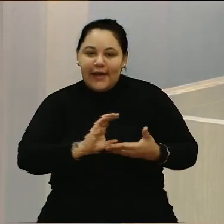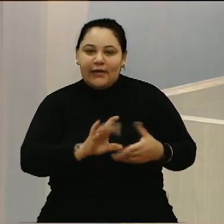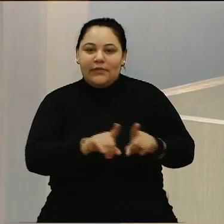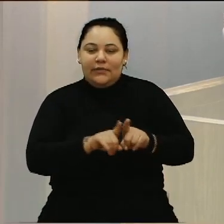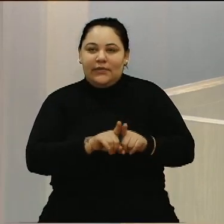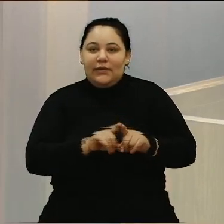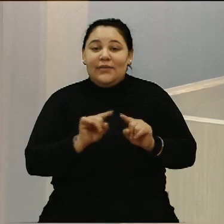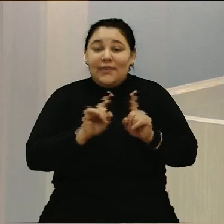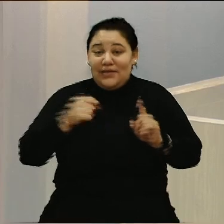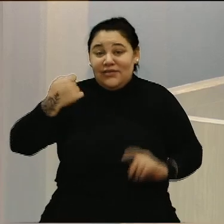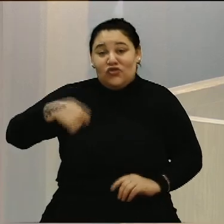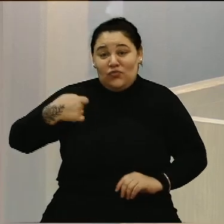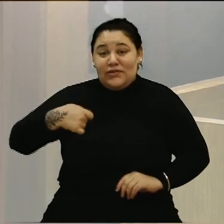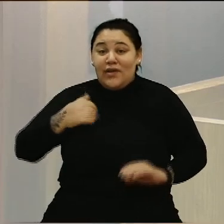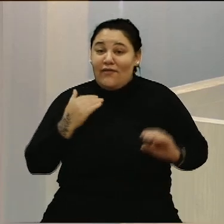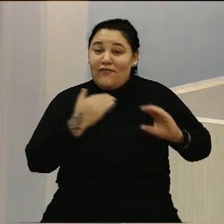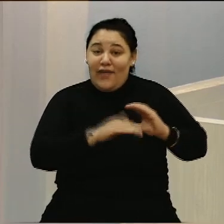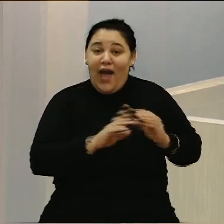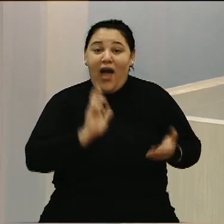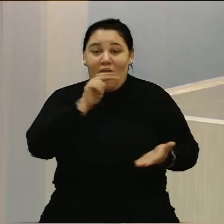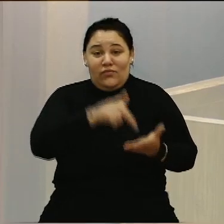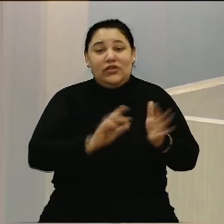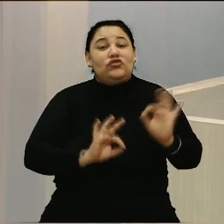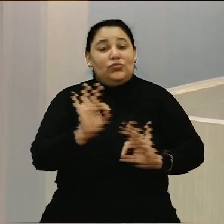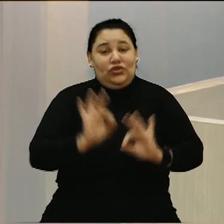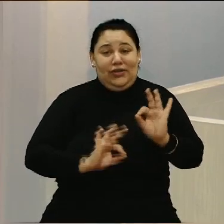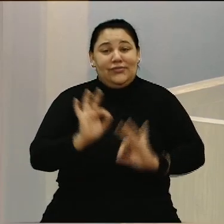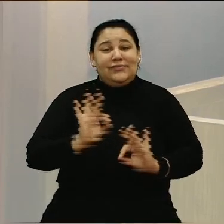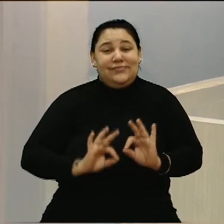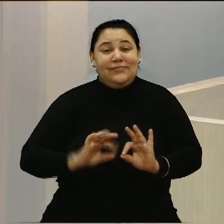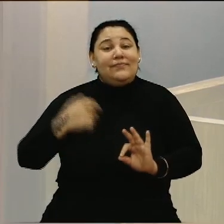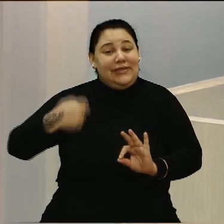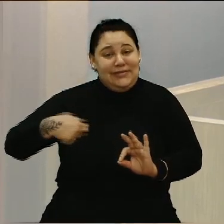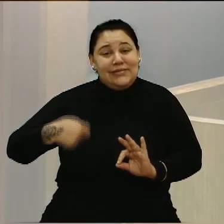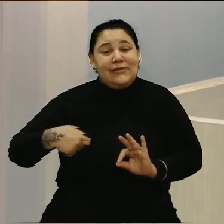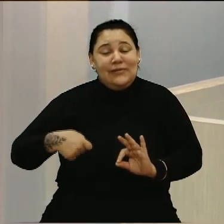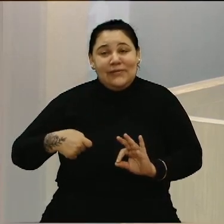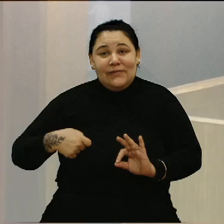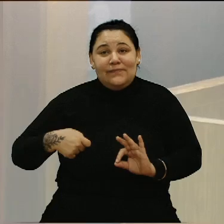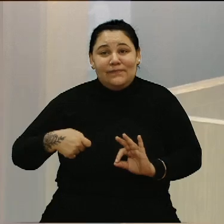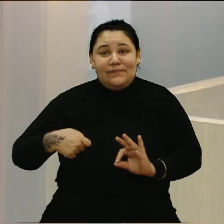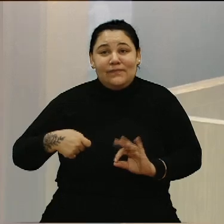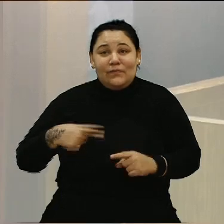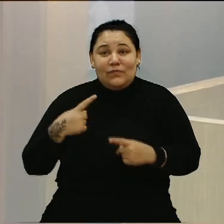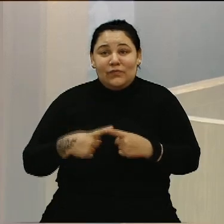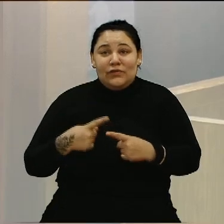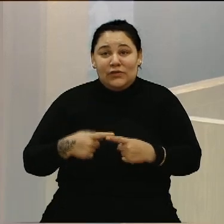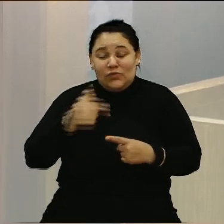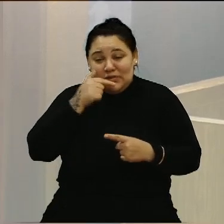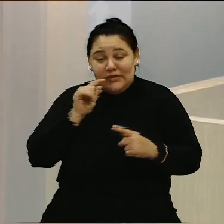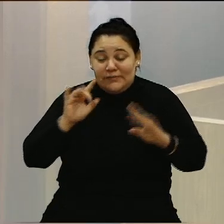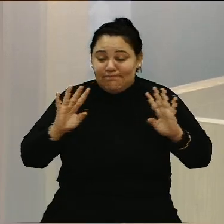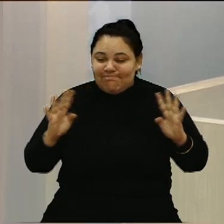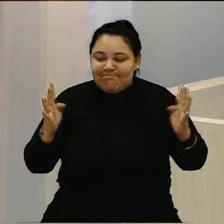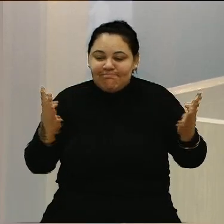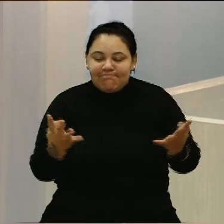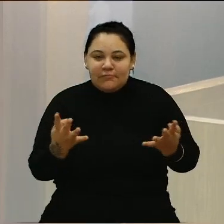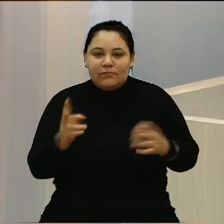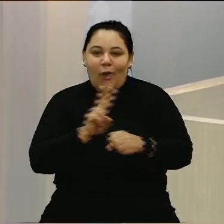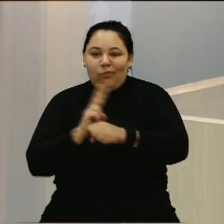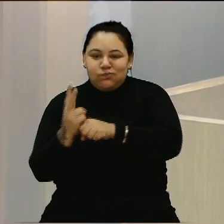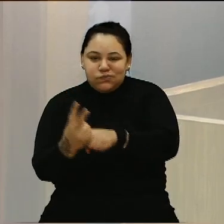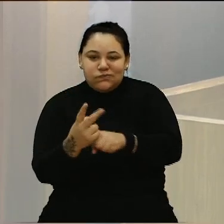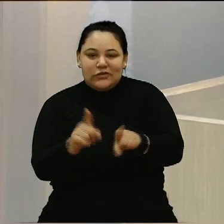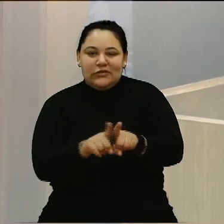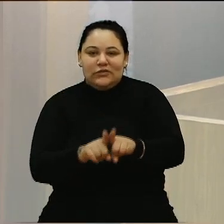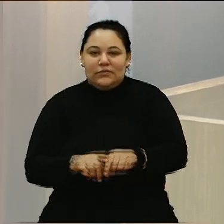a gente precisa encaminhar realmente estes projetos para contenção dessas encostas.